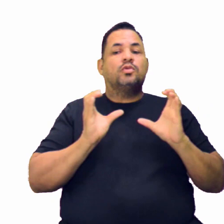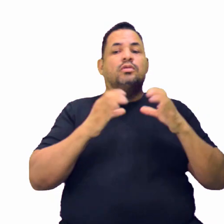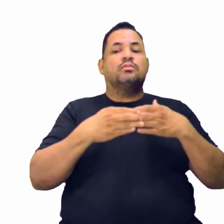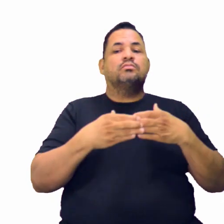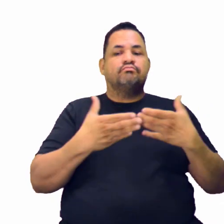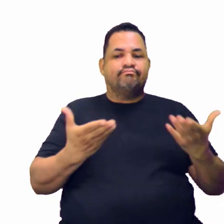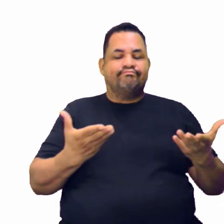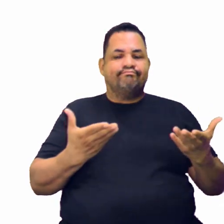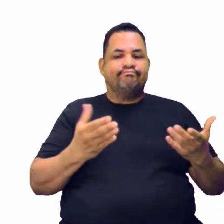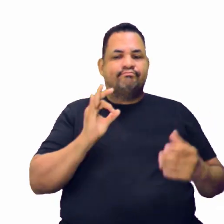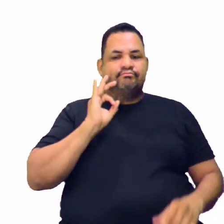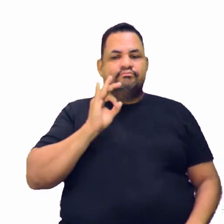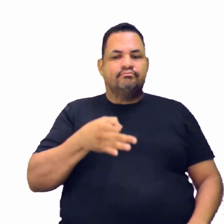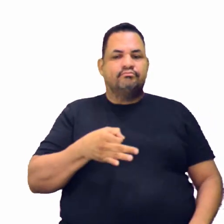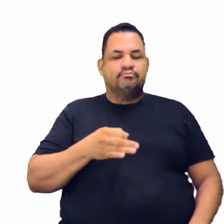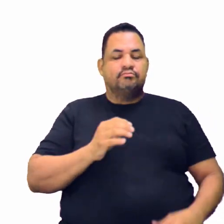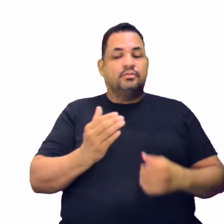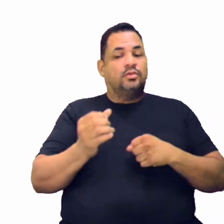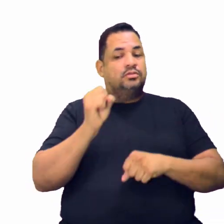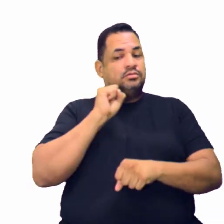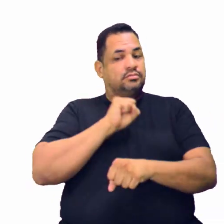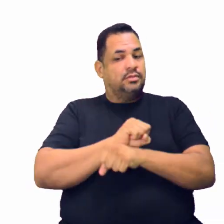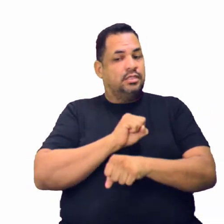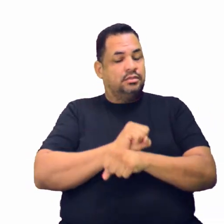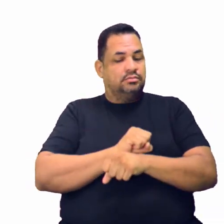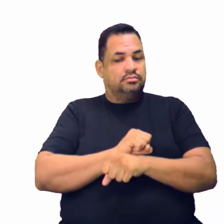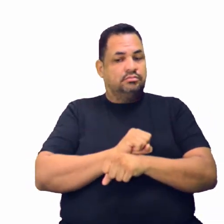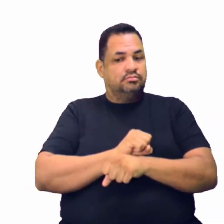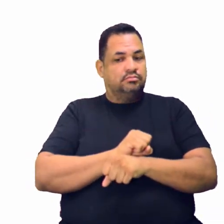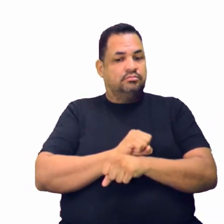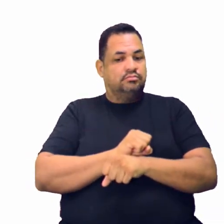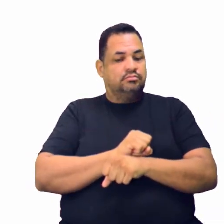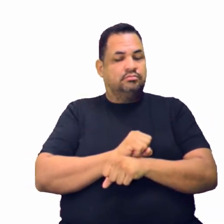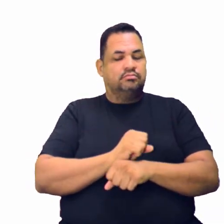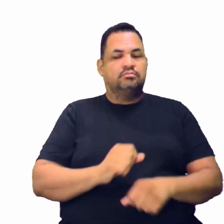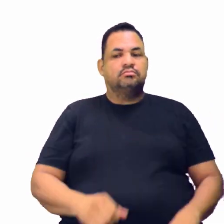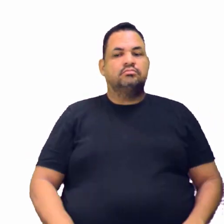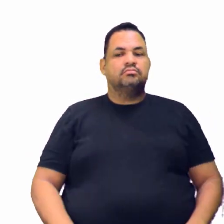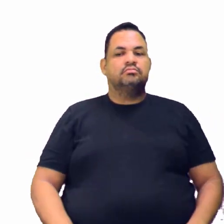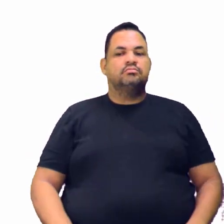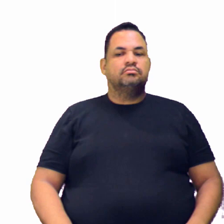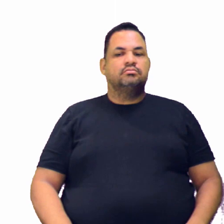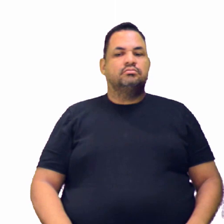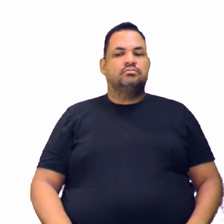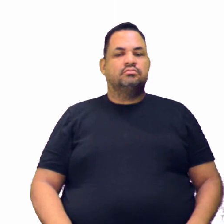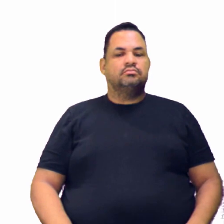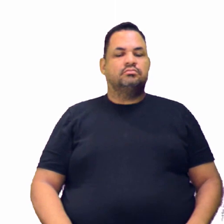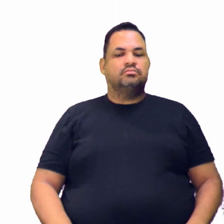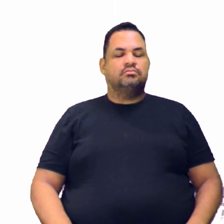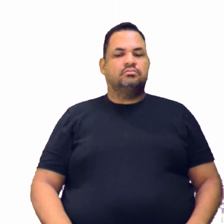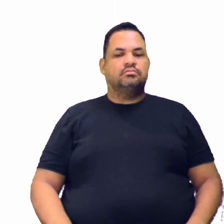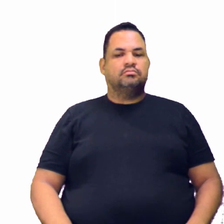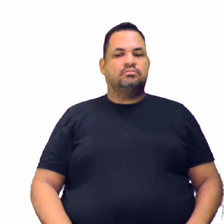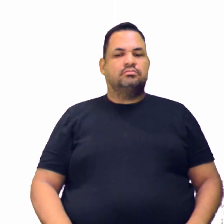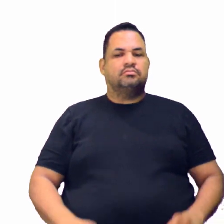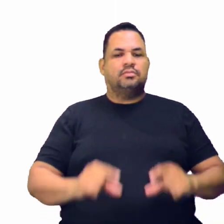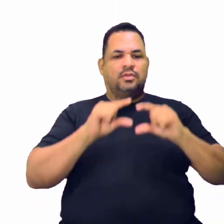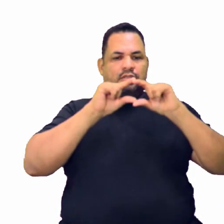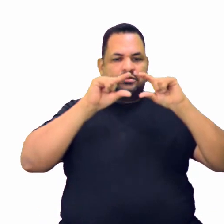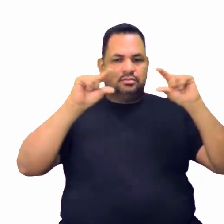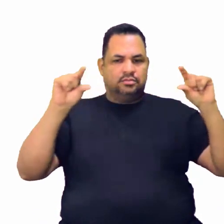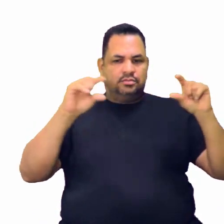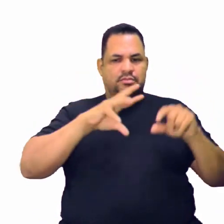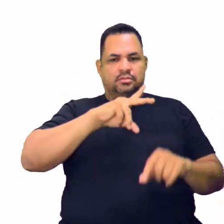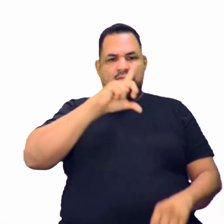turma, tá certo? Ainda estou aguardando aqui, ainda tem tempo. Agora, amadinhos, vamos para a nossa